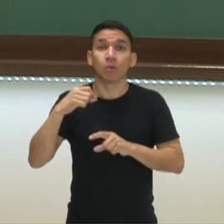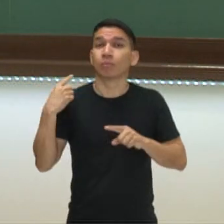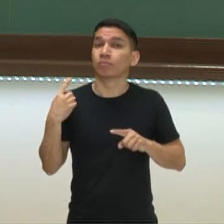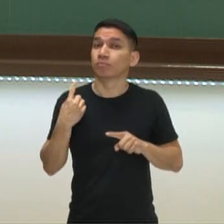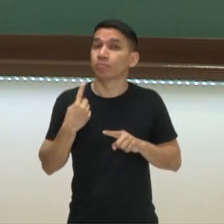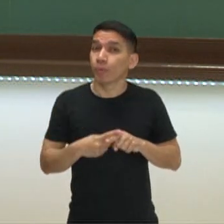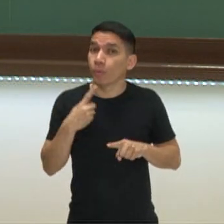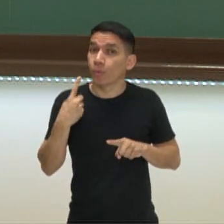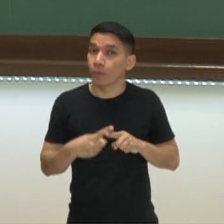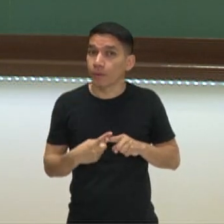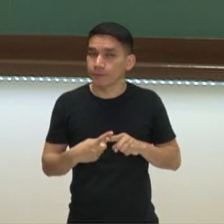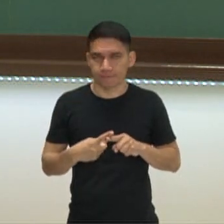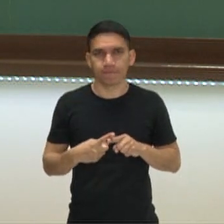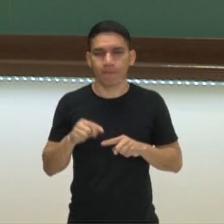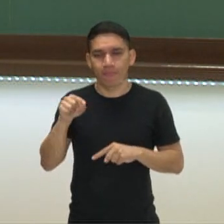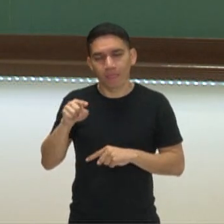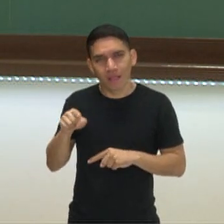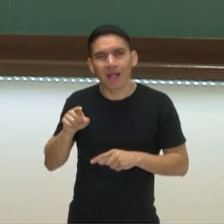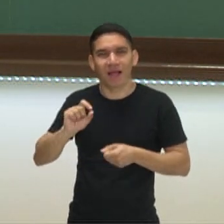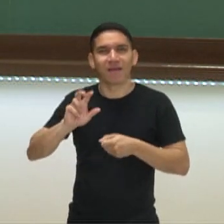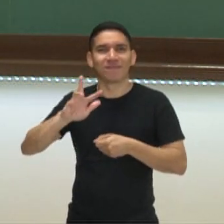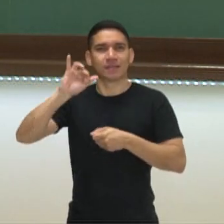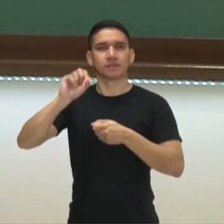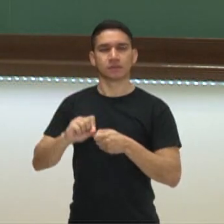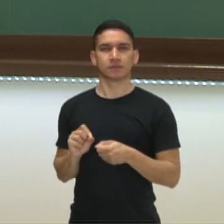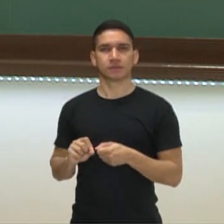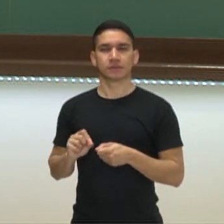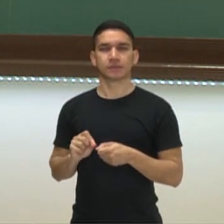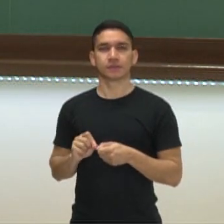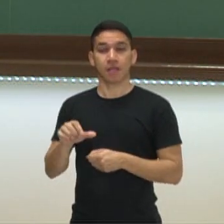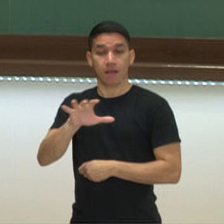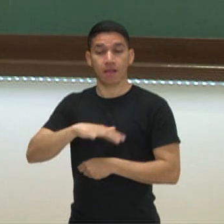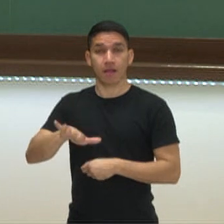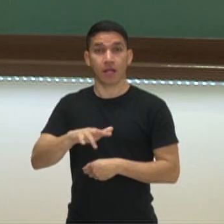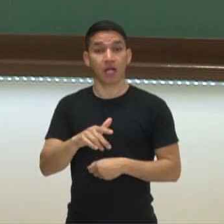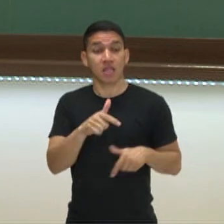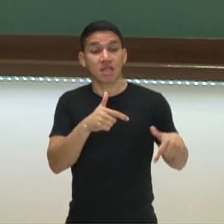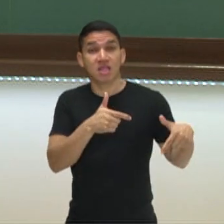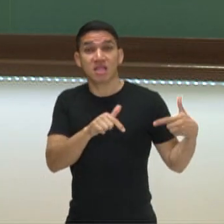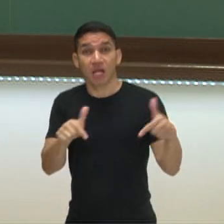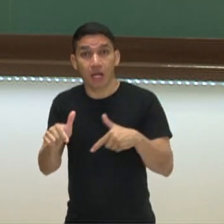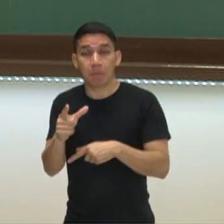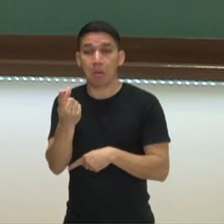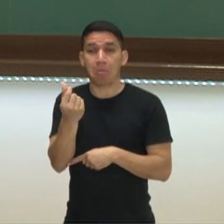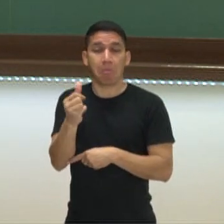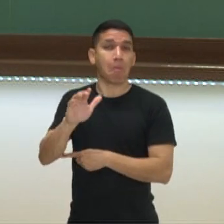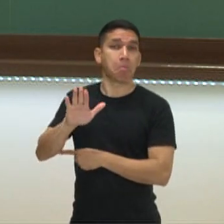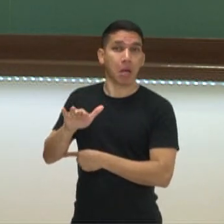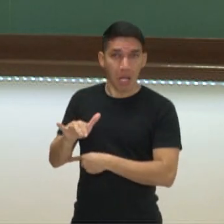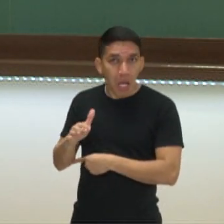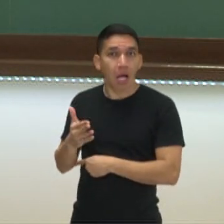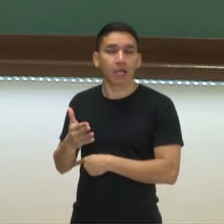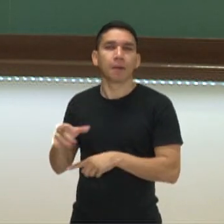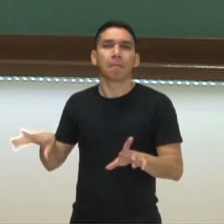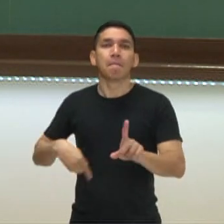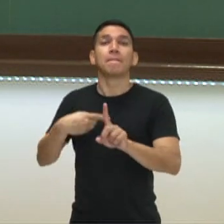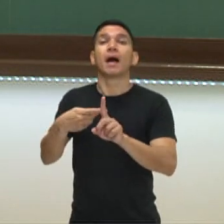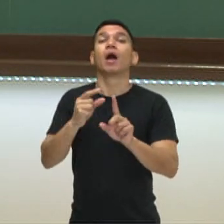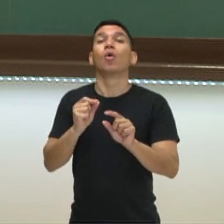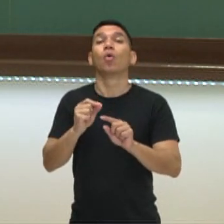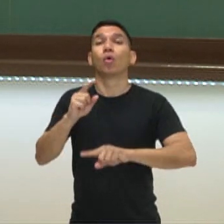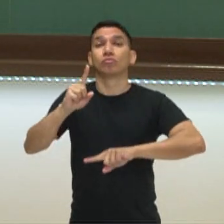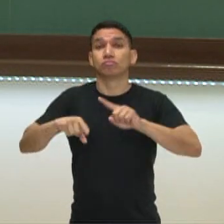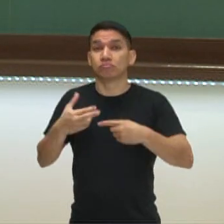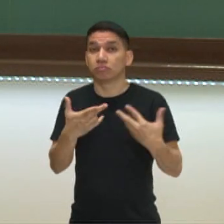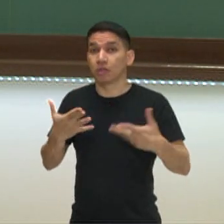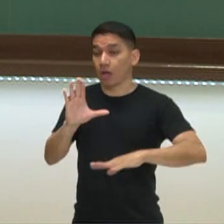quê? Essas montadoras foram então para que a mão de obra barata mexicana, somada com o capital estrangeiro, principalmente